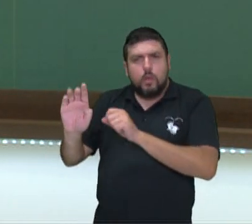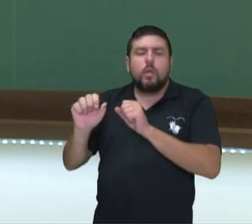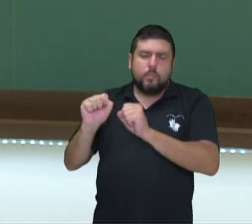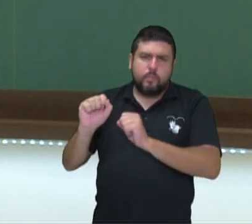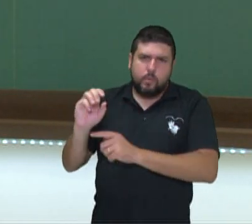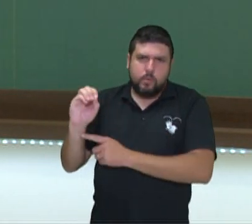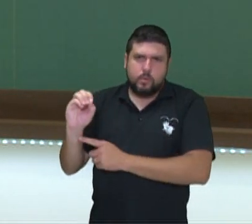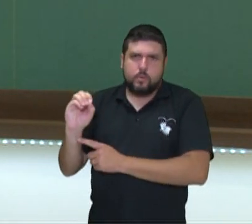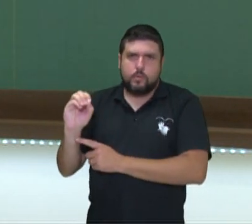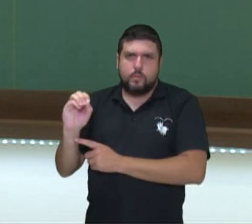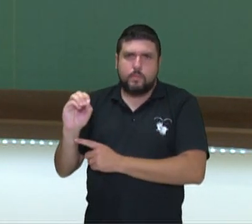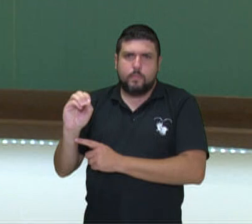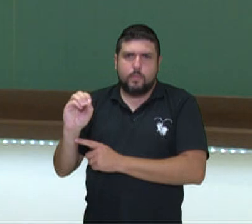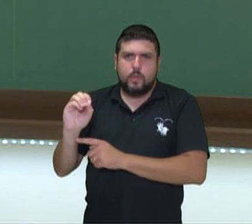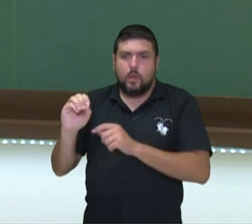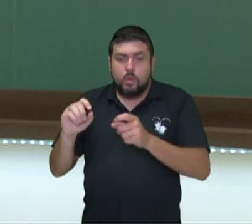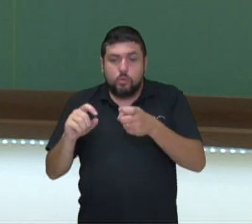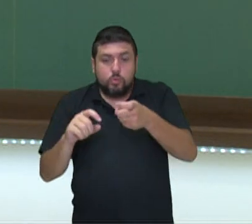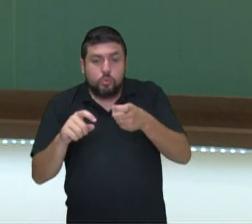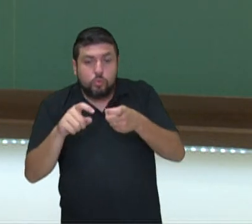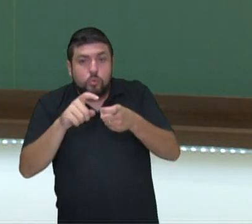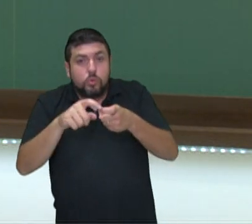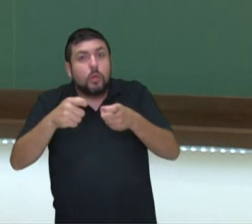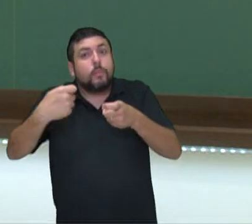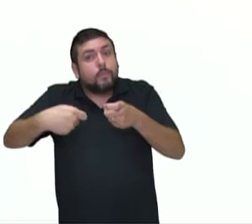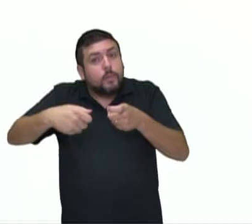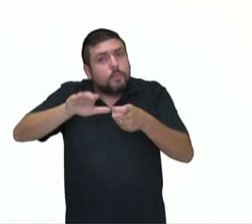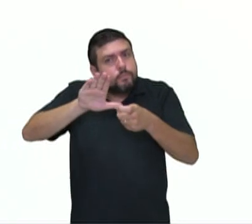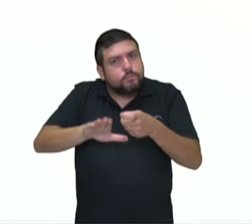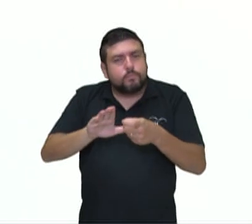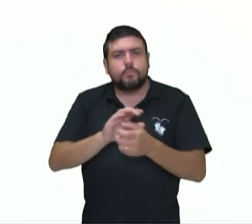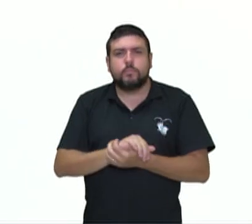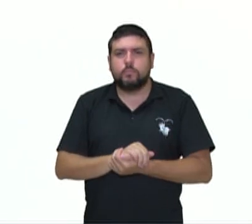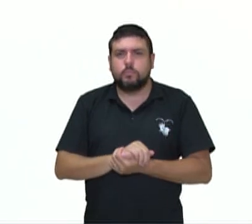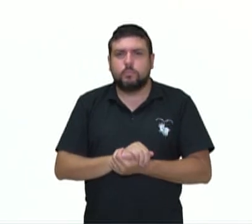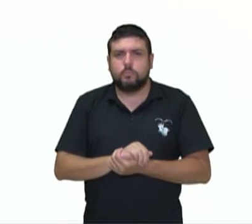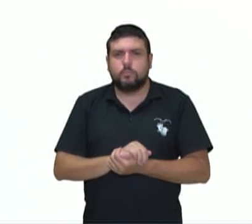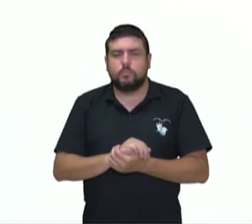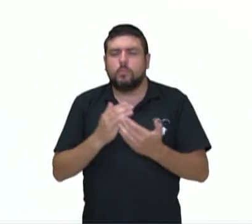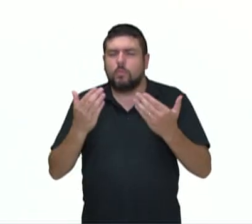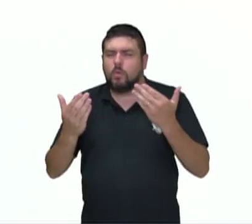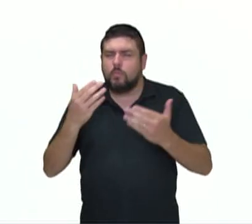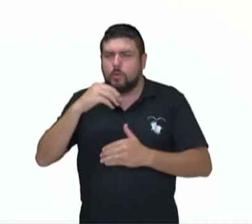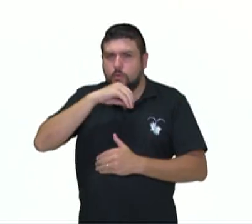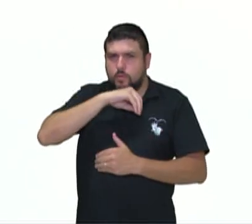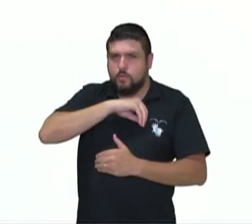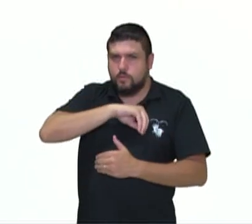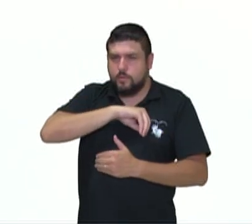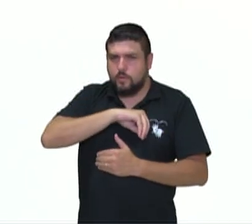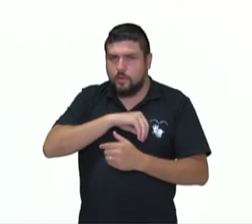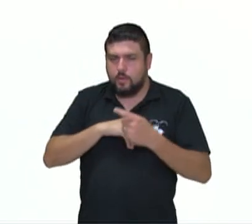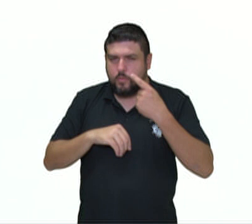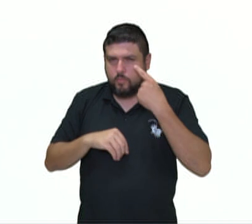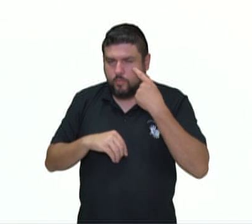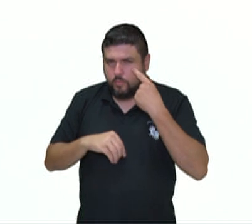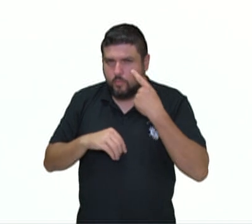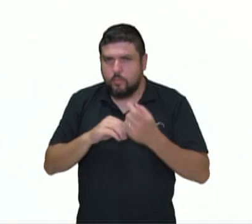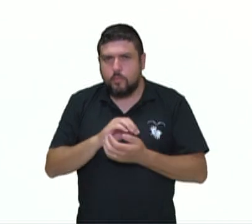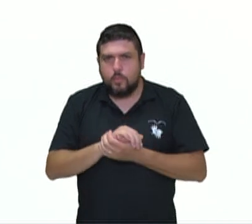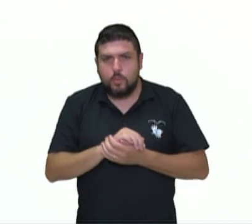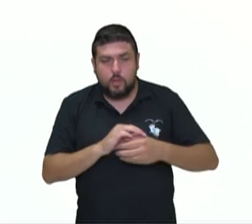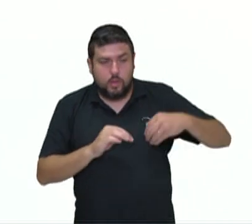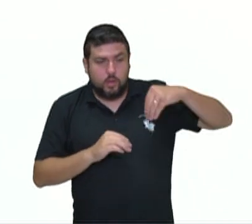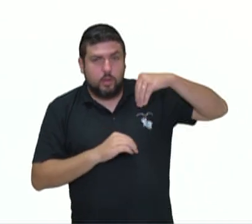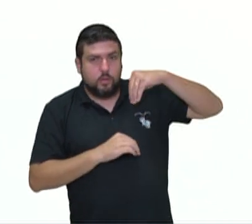permanecer aqui é o x, tá bom? Comparando com a função salário do exemplo, eu tenho aqui a função